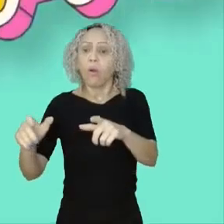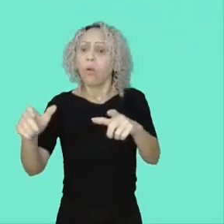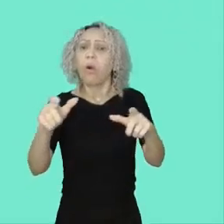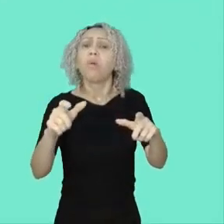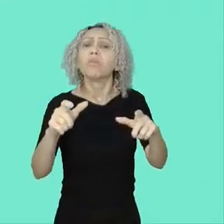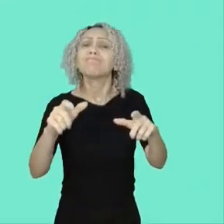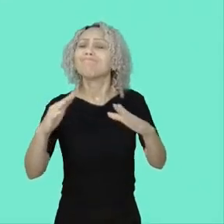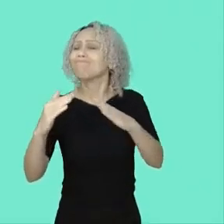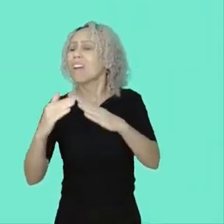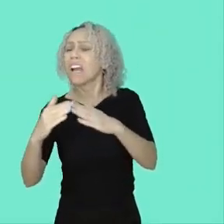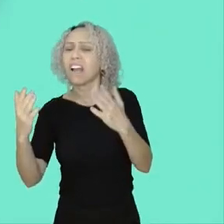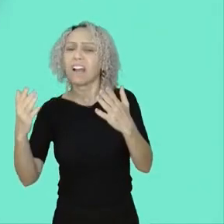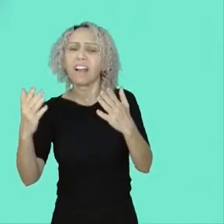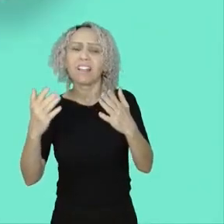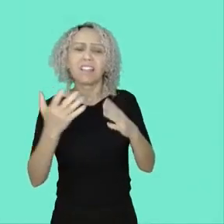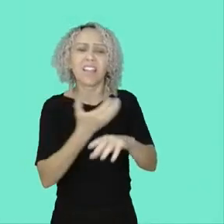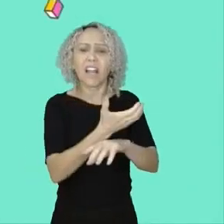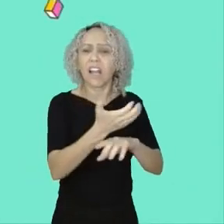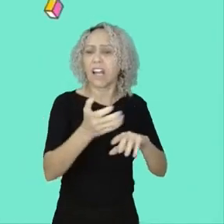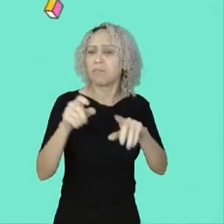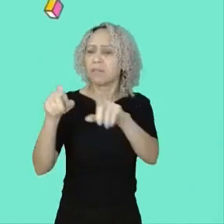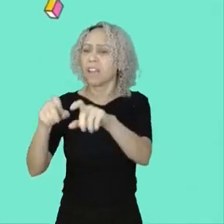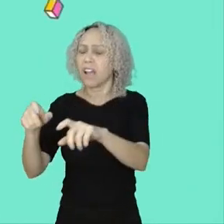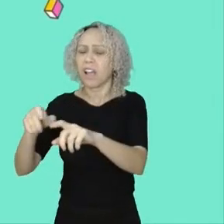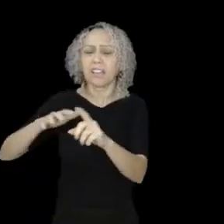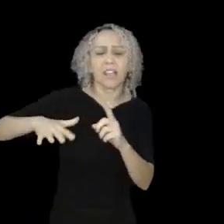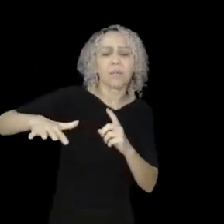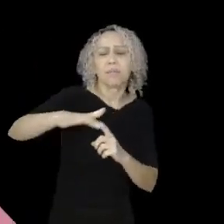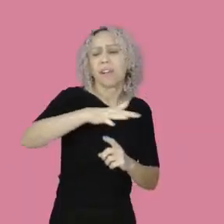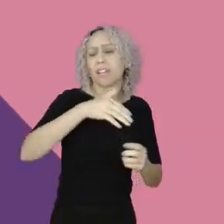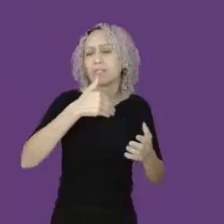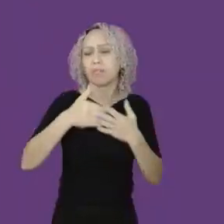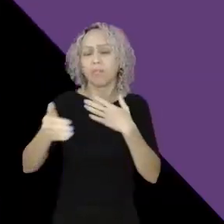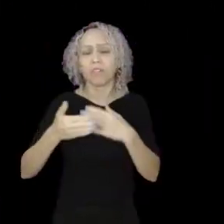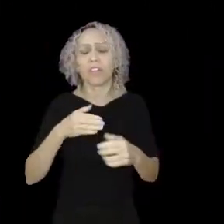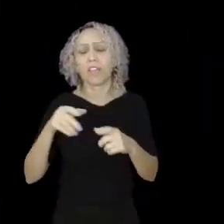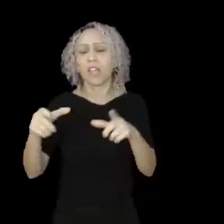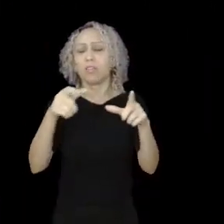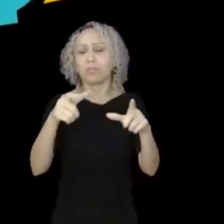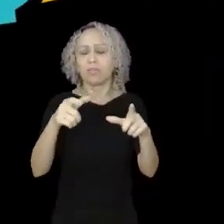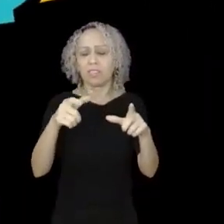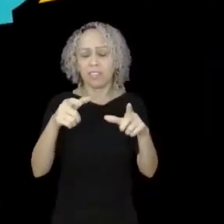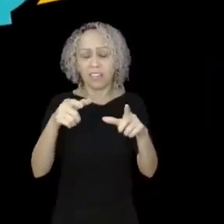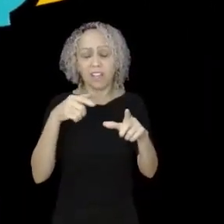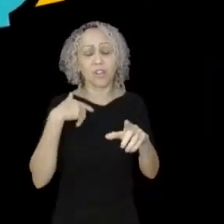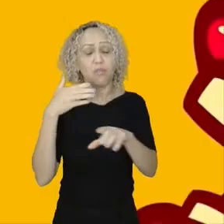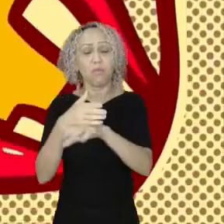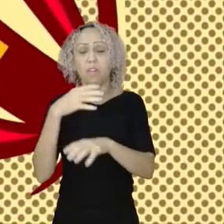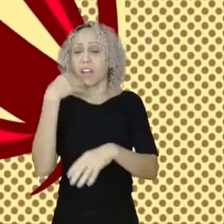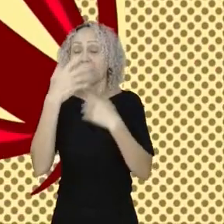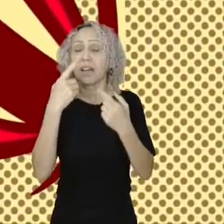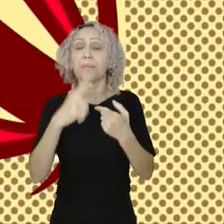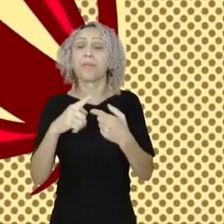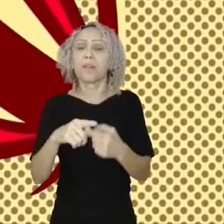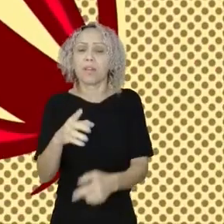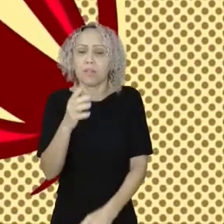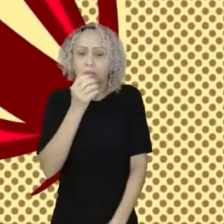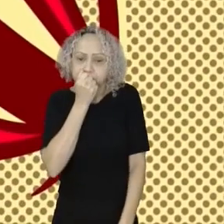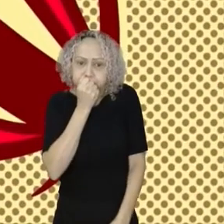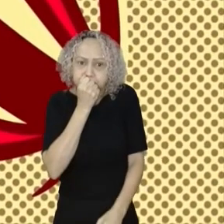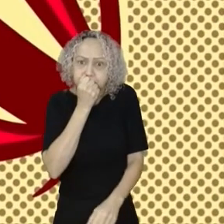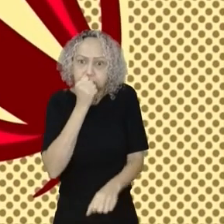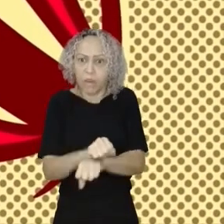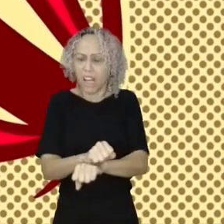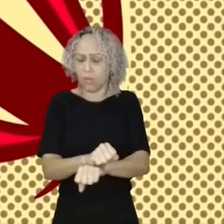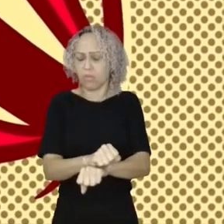Seja em casa, no campo, na rua ou na praça. Chega de mordaça,